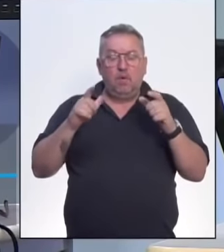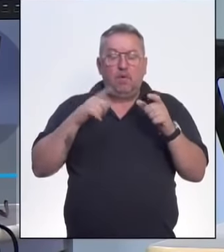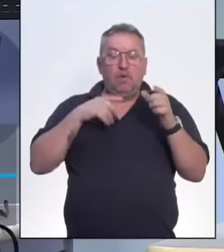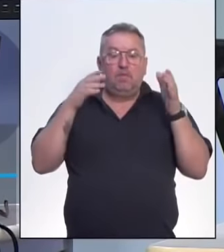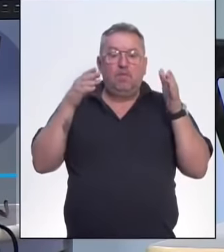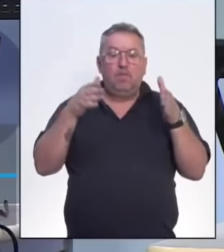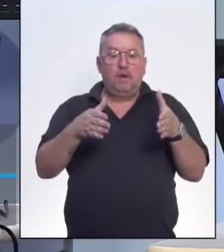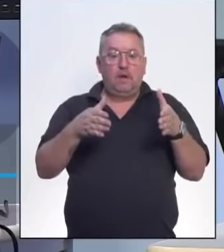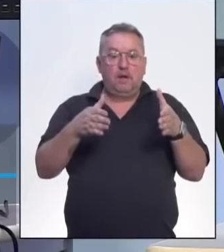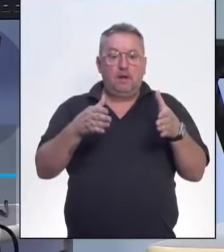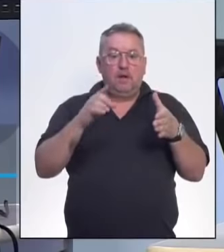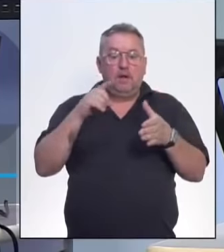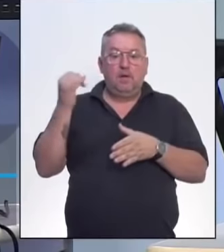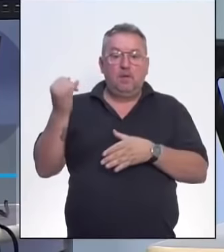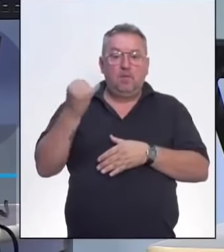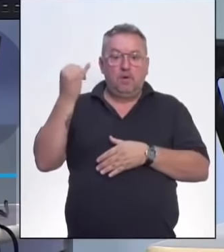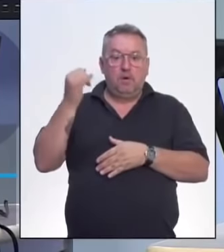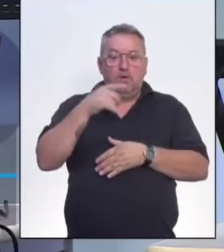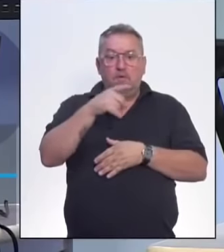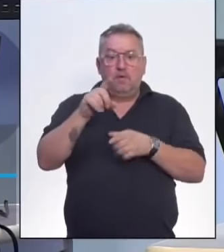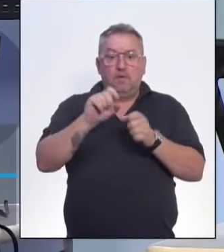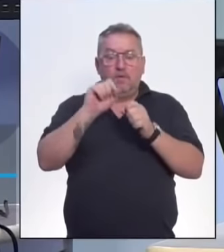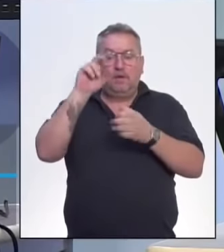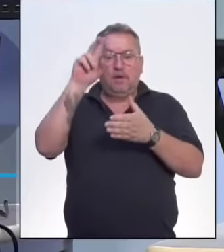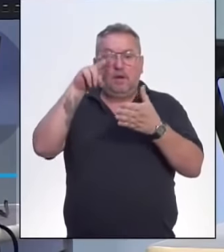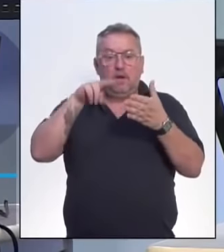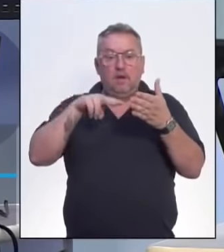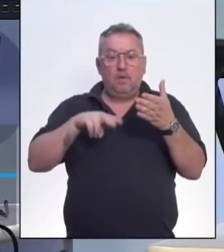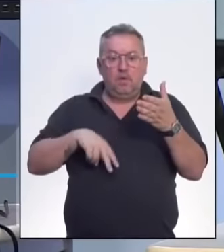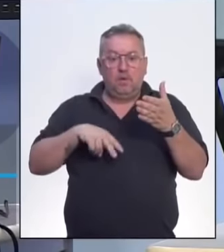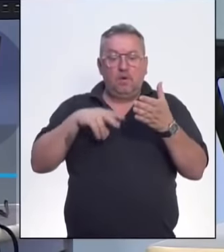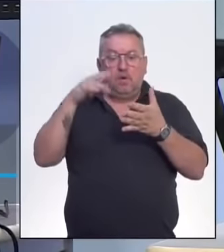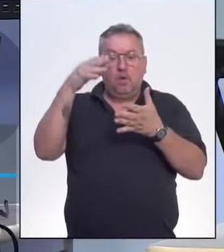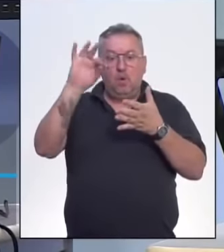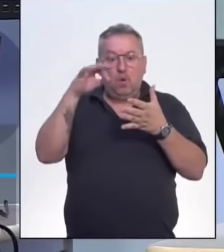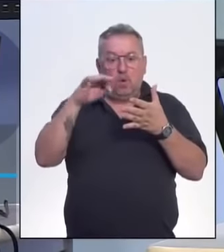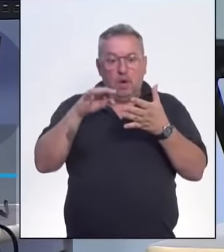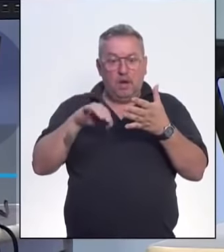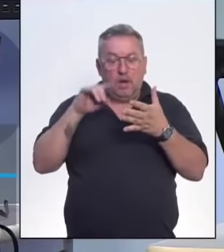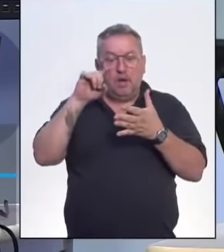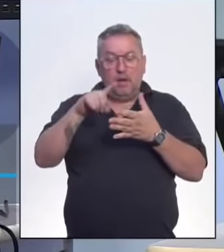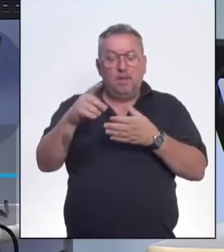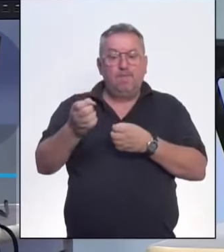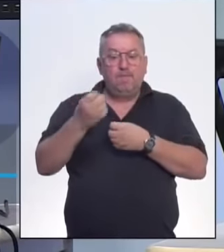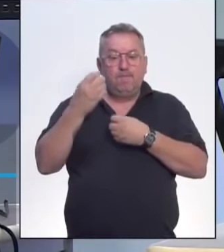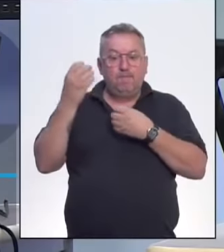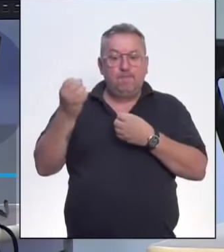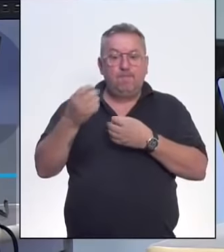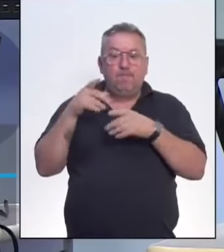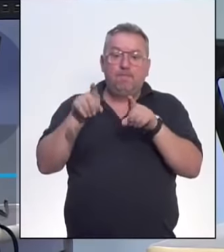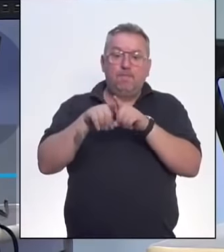focar? Que é extremamente importante você fazer a leitura correta dessas informações e brincar com essa ideia